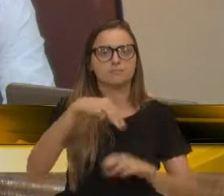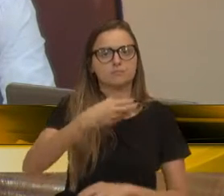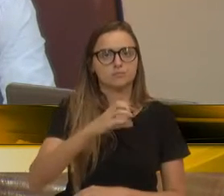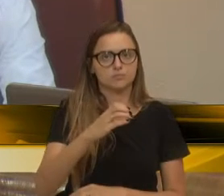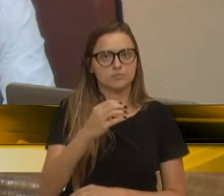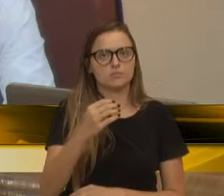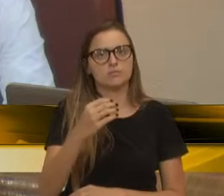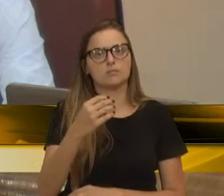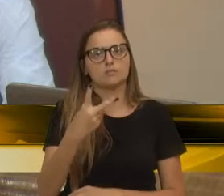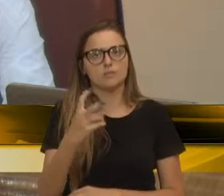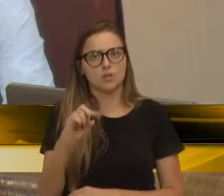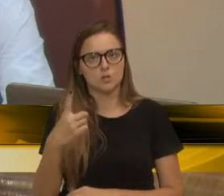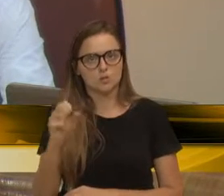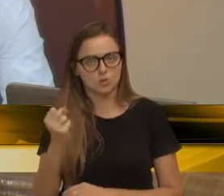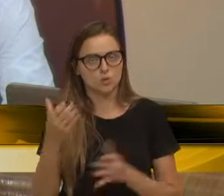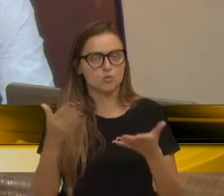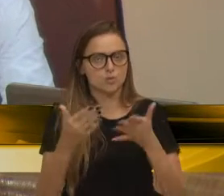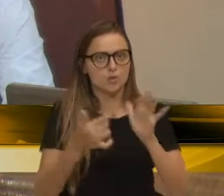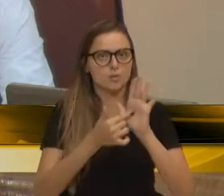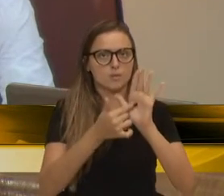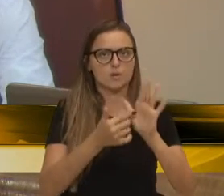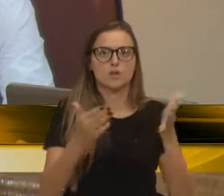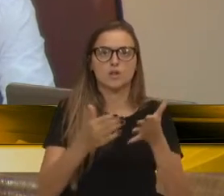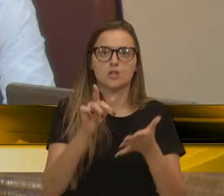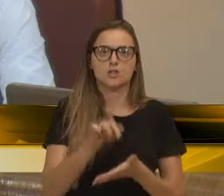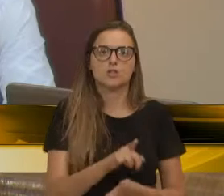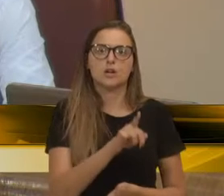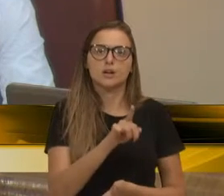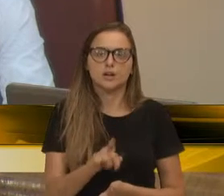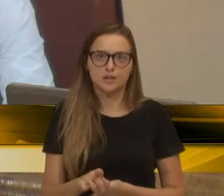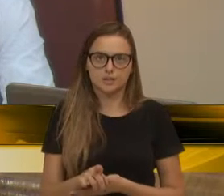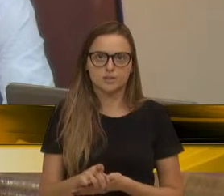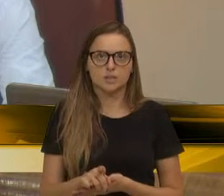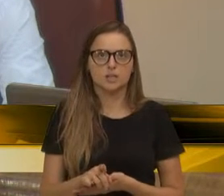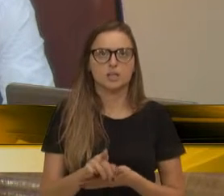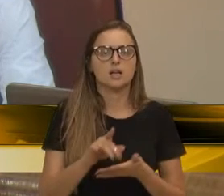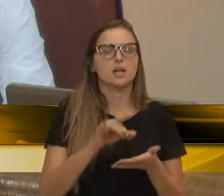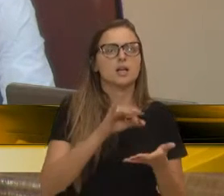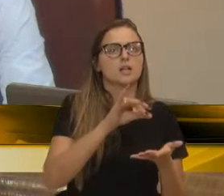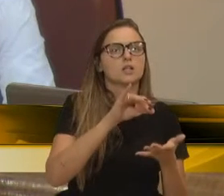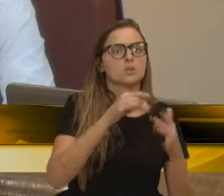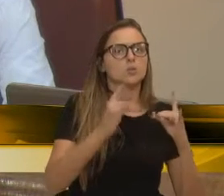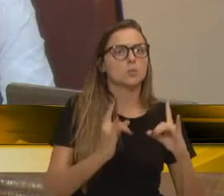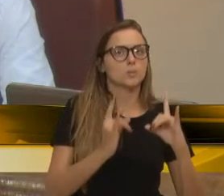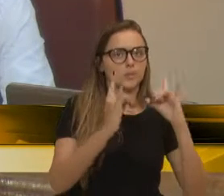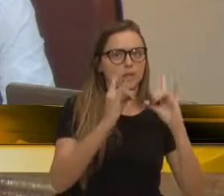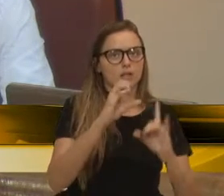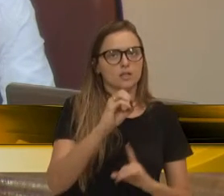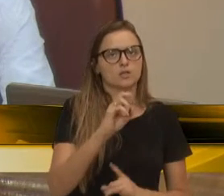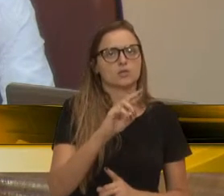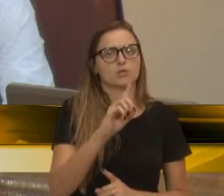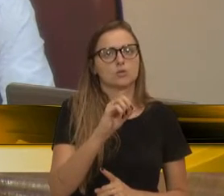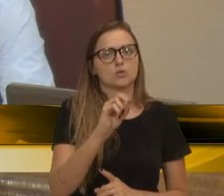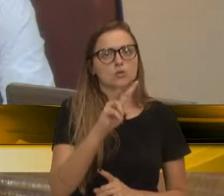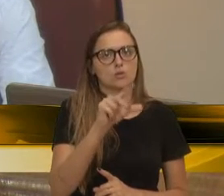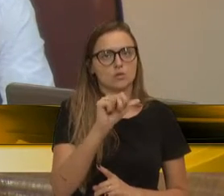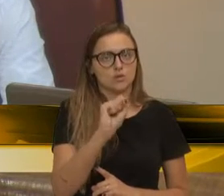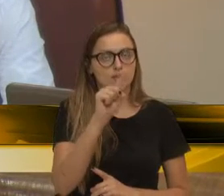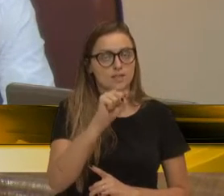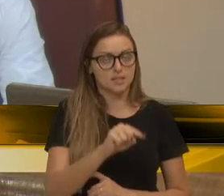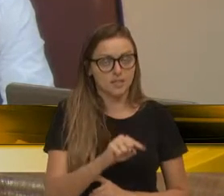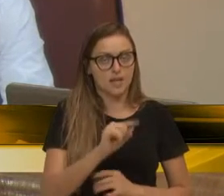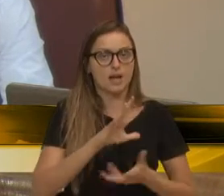2018 a exposição já havia sido cancelada no centro de cultura ordovás trata-se do trabalho artístico do